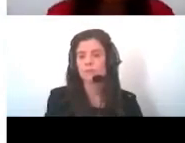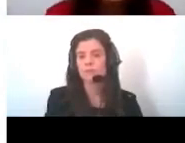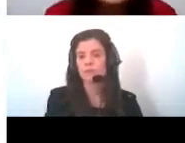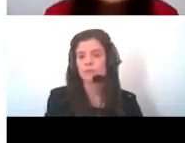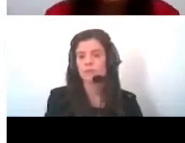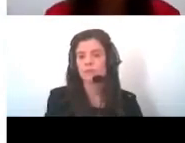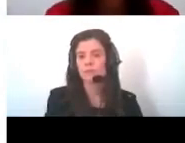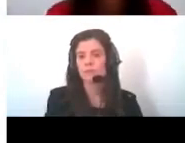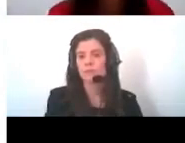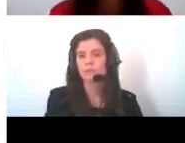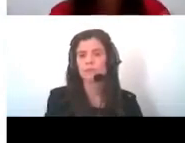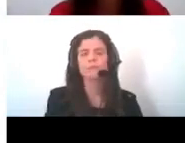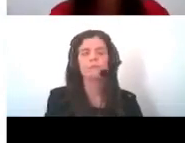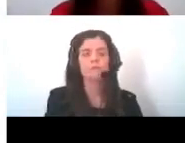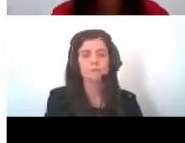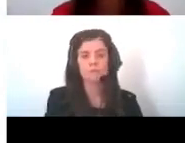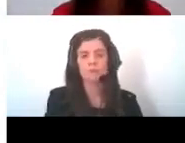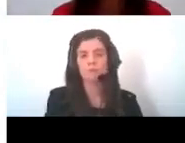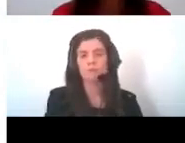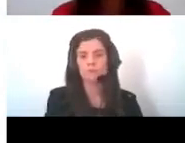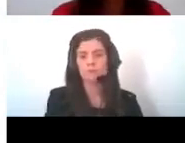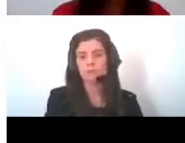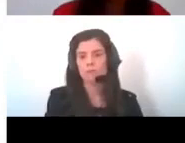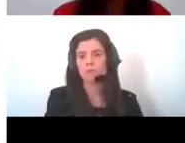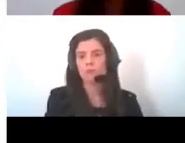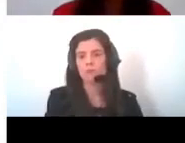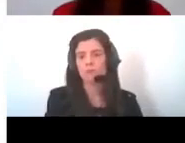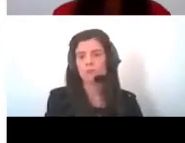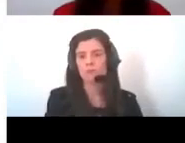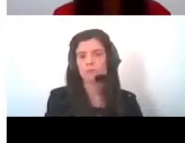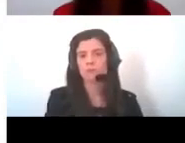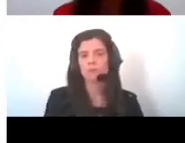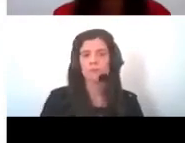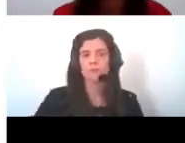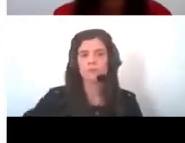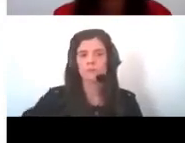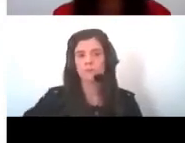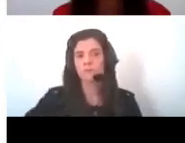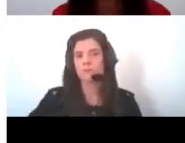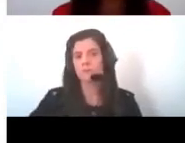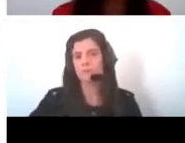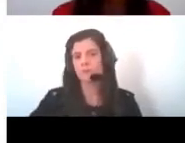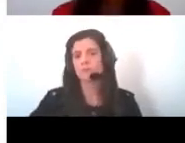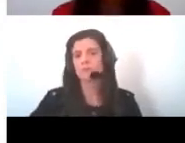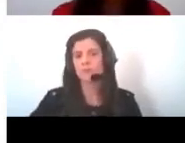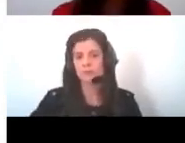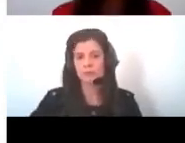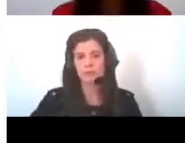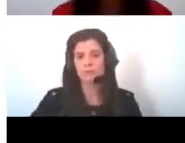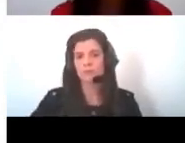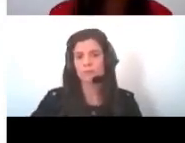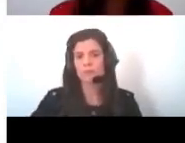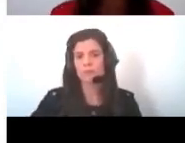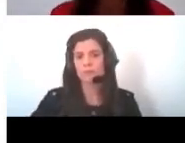nos defender. Em relação aos atos numa empresa privada, então os atos não são públicos.